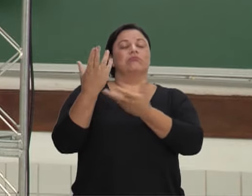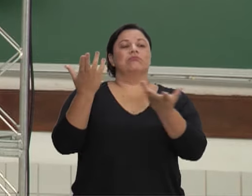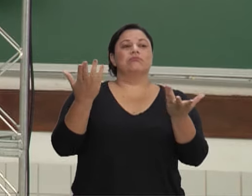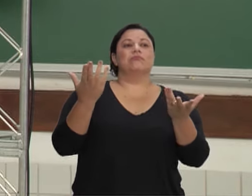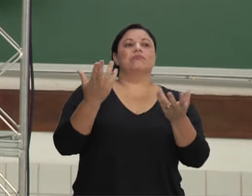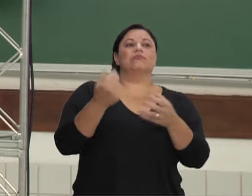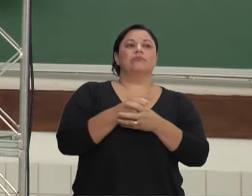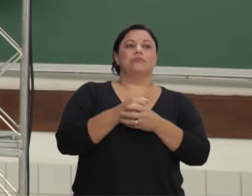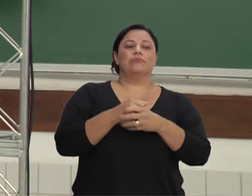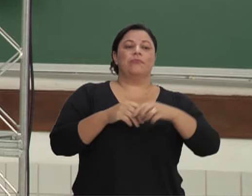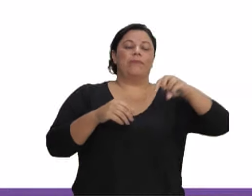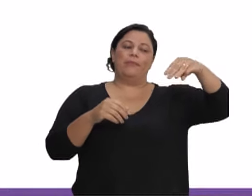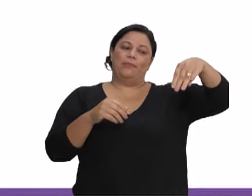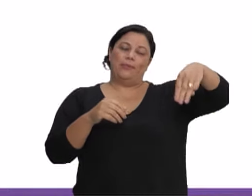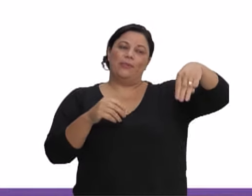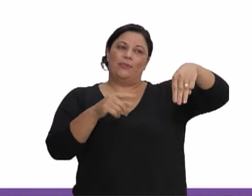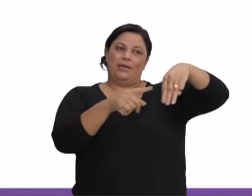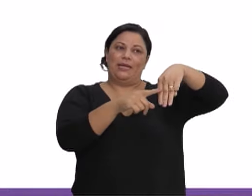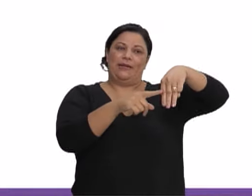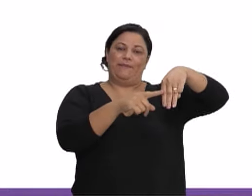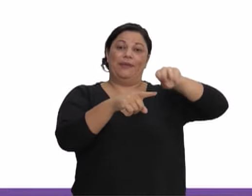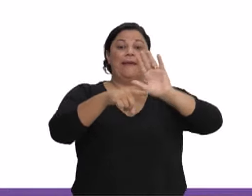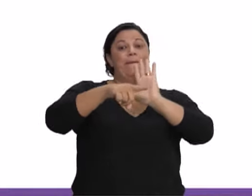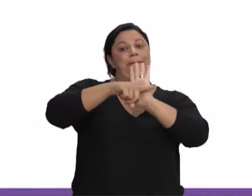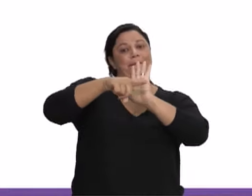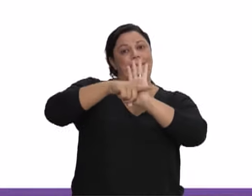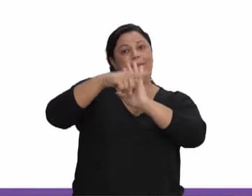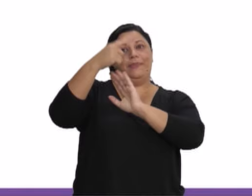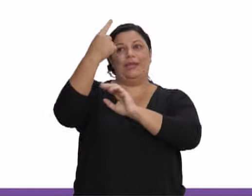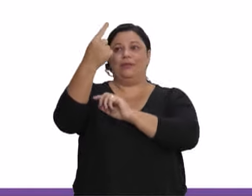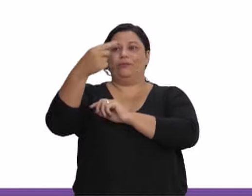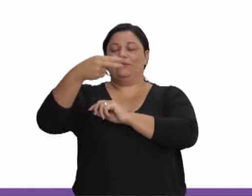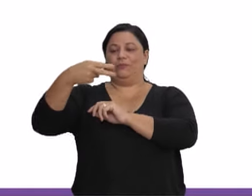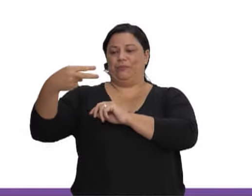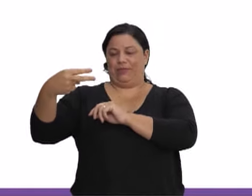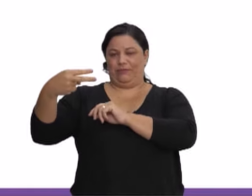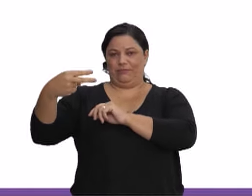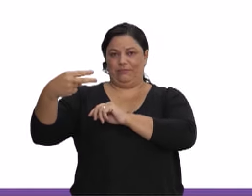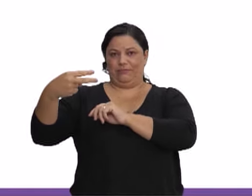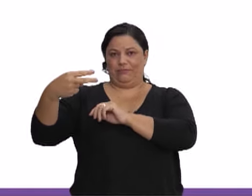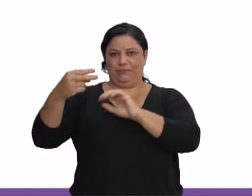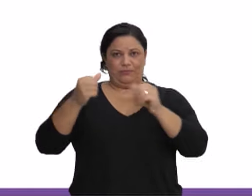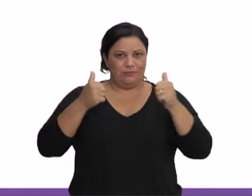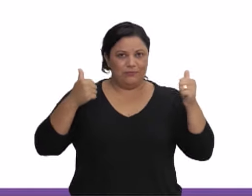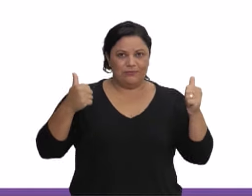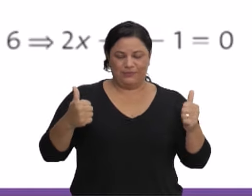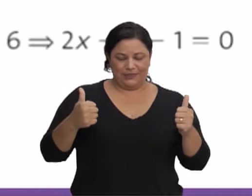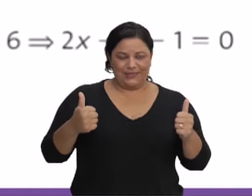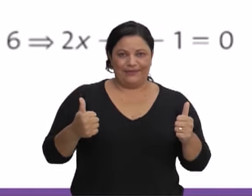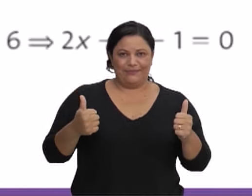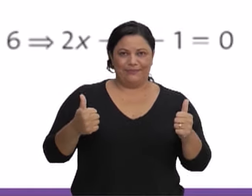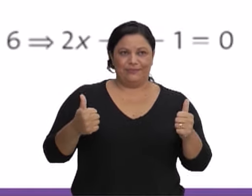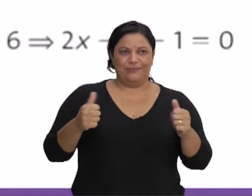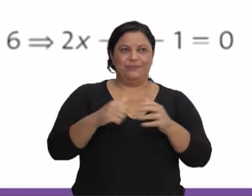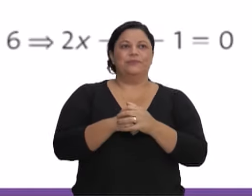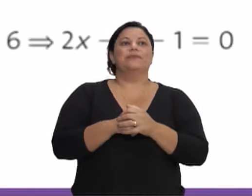aqui, meu M é menos 1/2. Tranquilo? Só achei o coeficiente angular por enquanto.